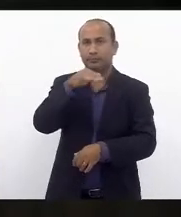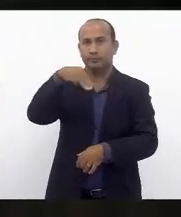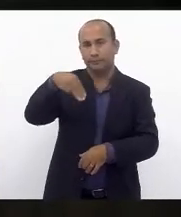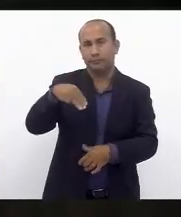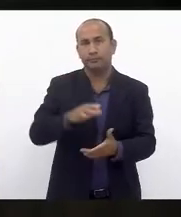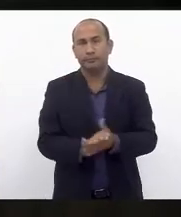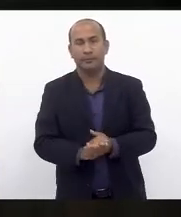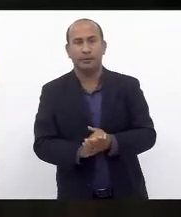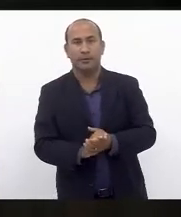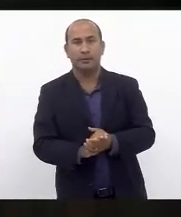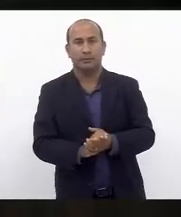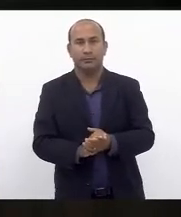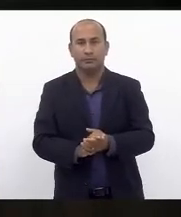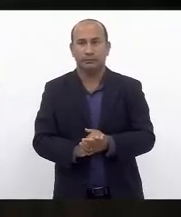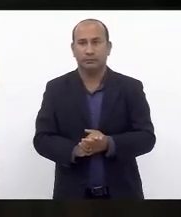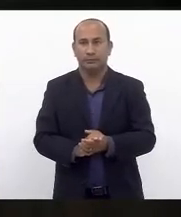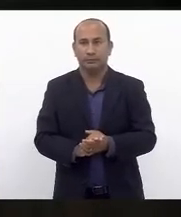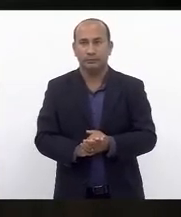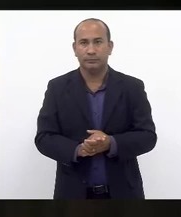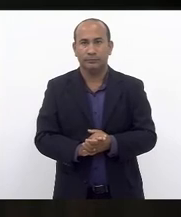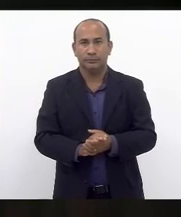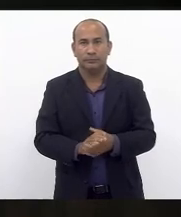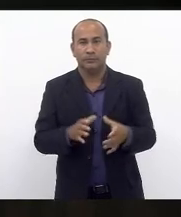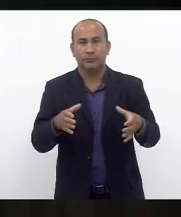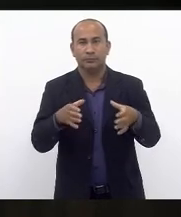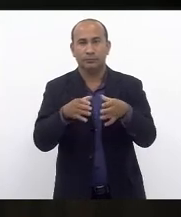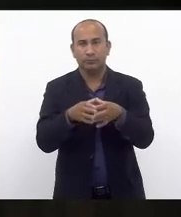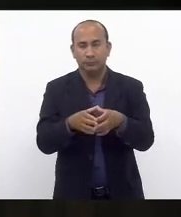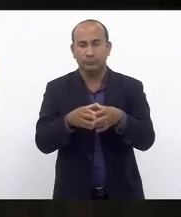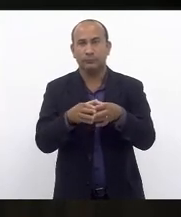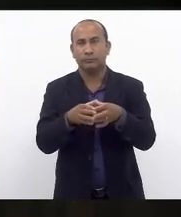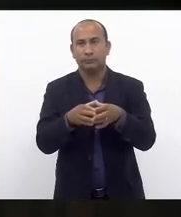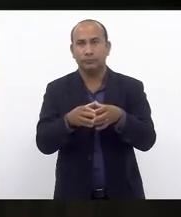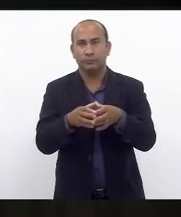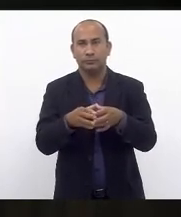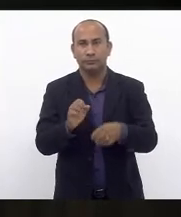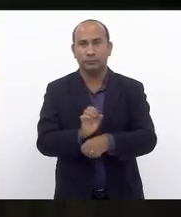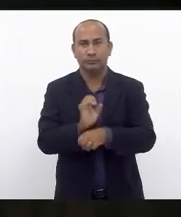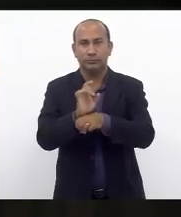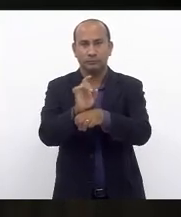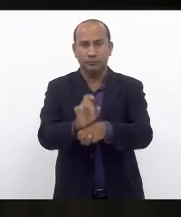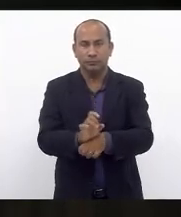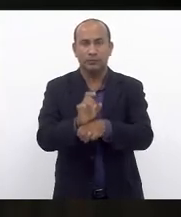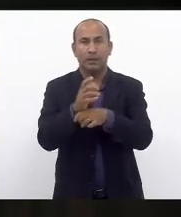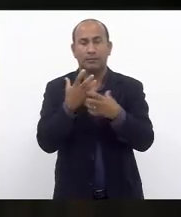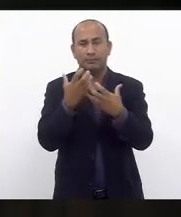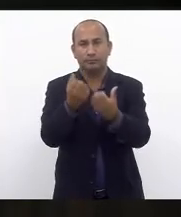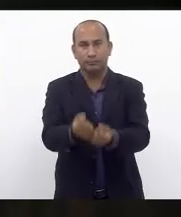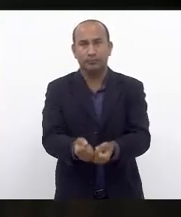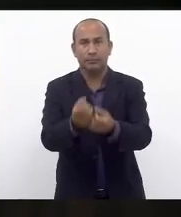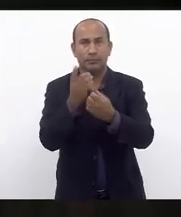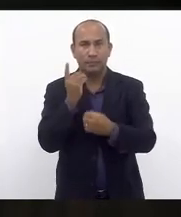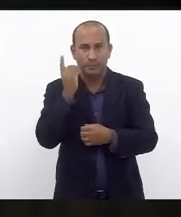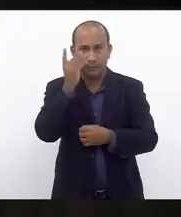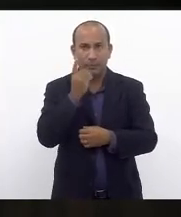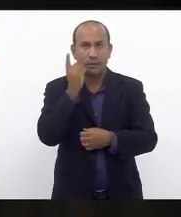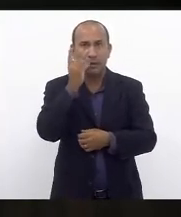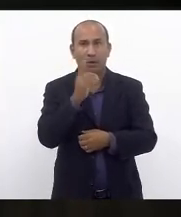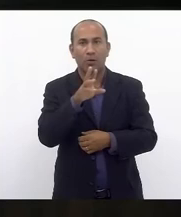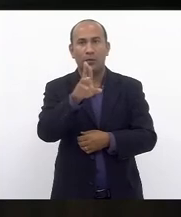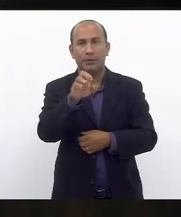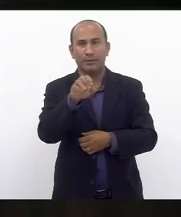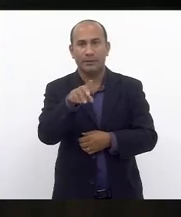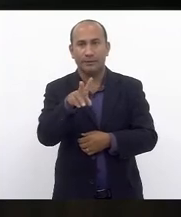Antônio de Figueiredo Xavier. Pareceres da Comissão de Normas Internas e Proposições Externas favorável. Relator, deputado